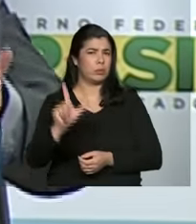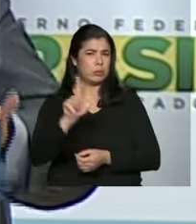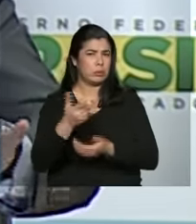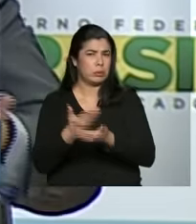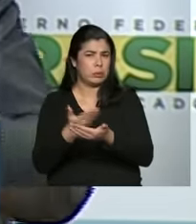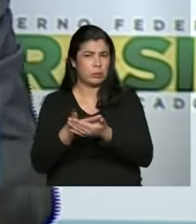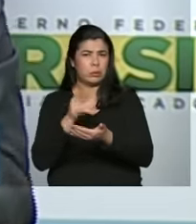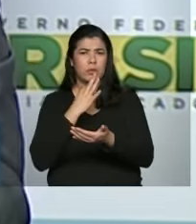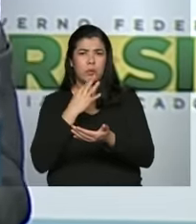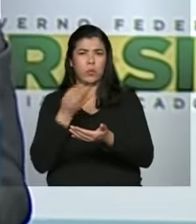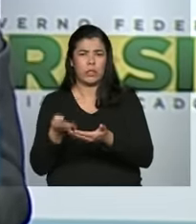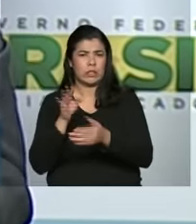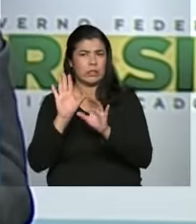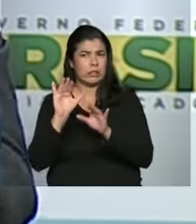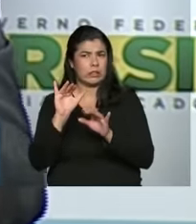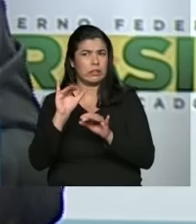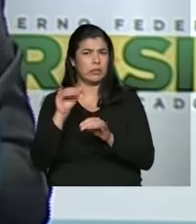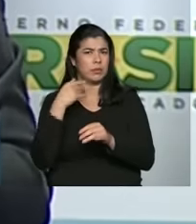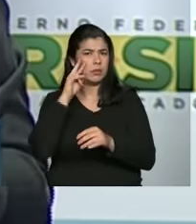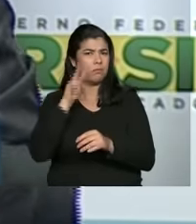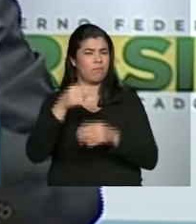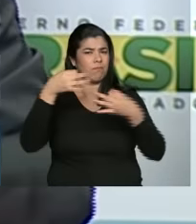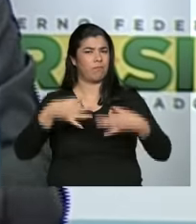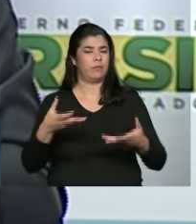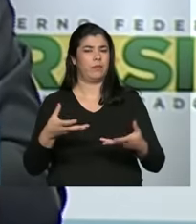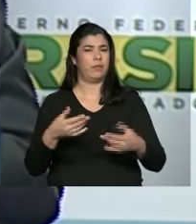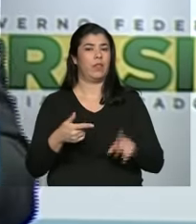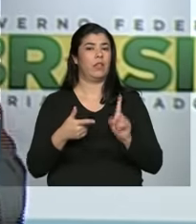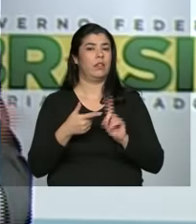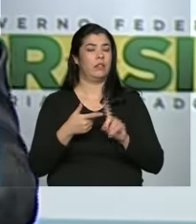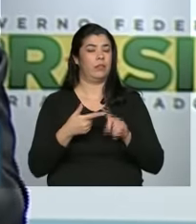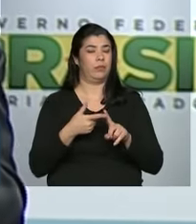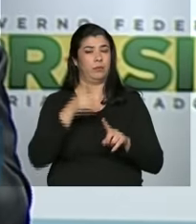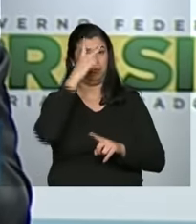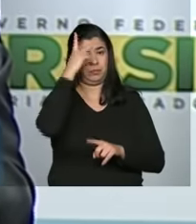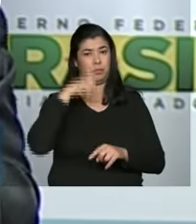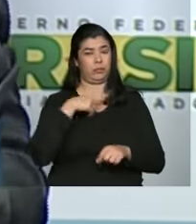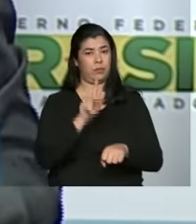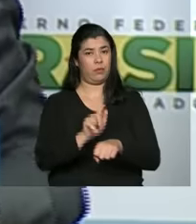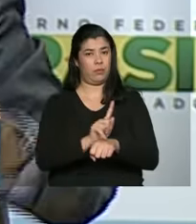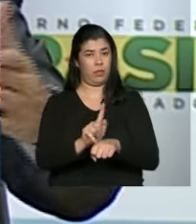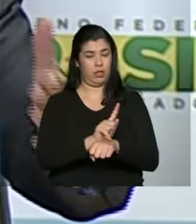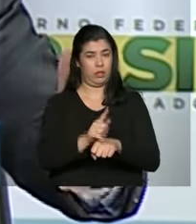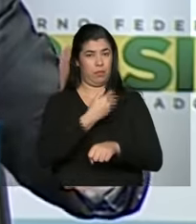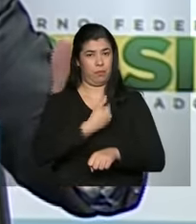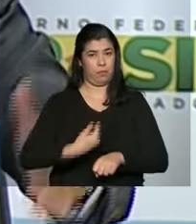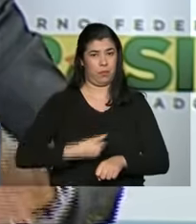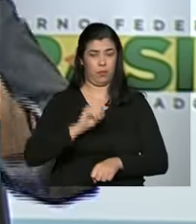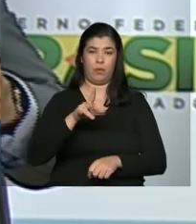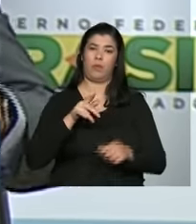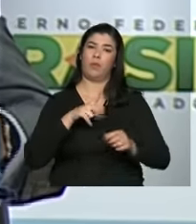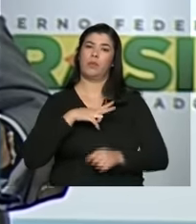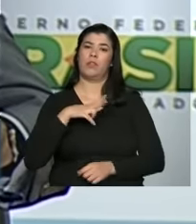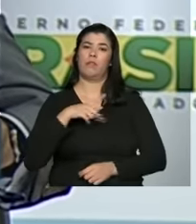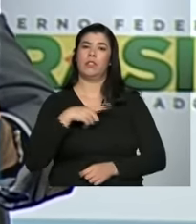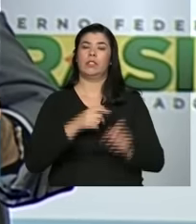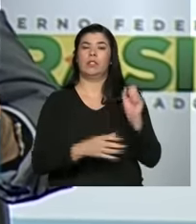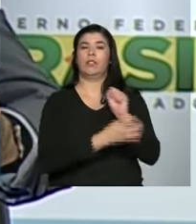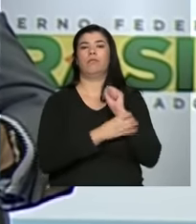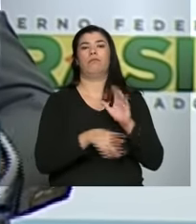segurança tem eficácia comprovada em segundo lugar pro gestor público ou privado que ele tá comprando que ele tá